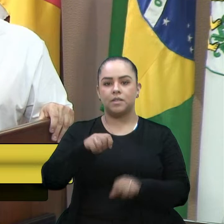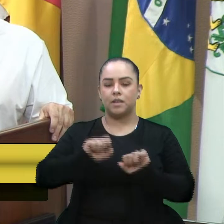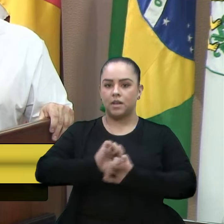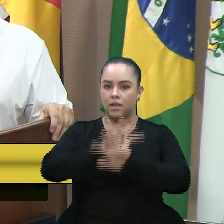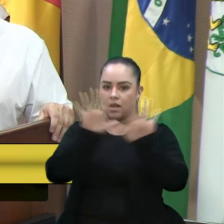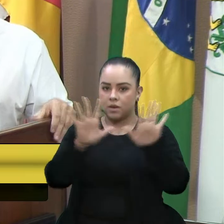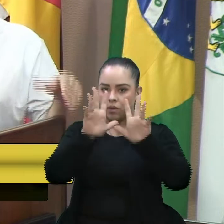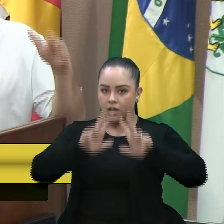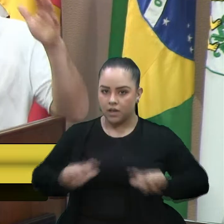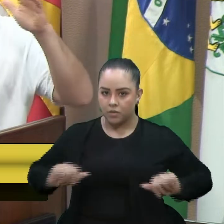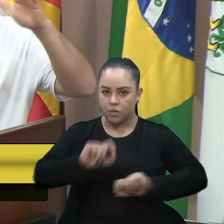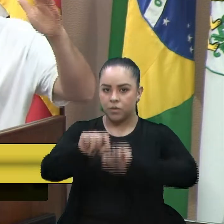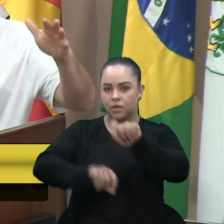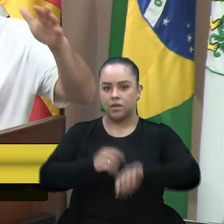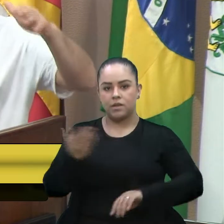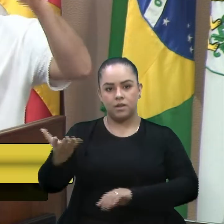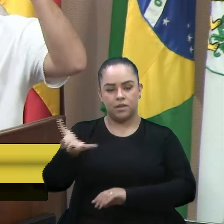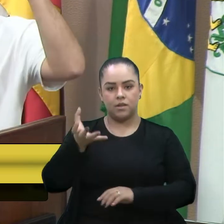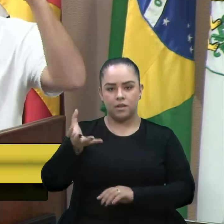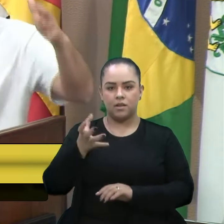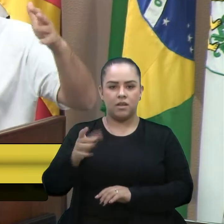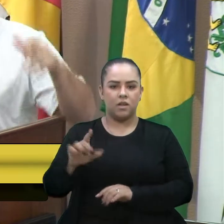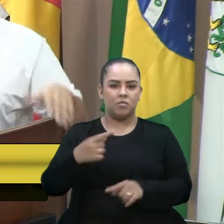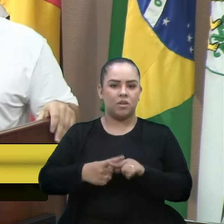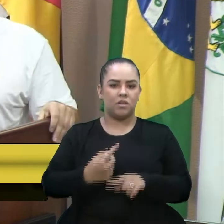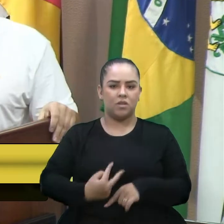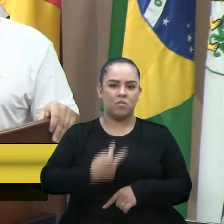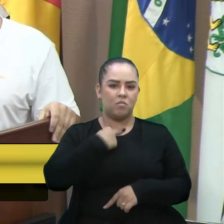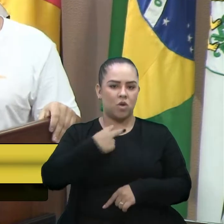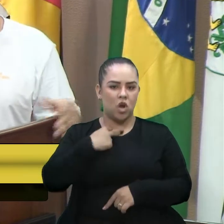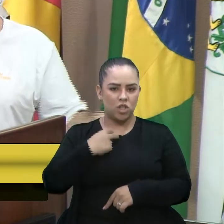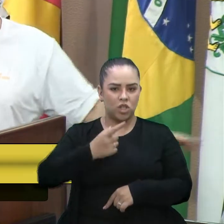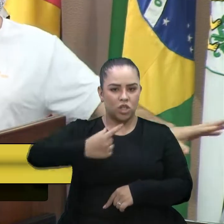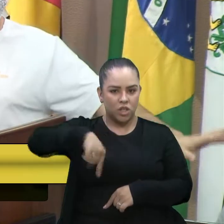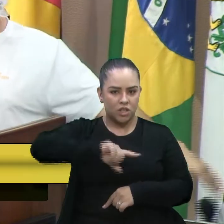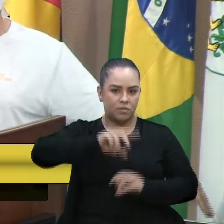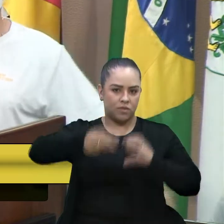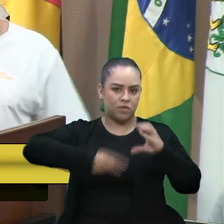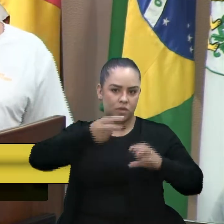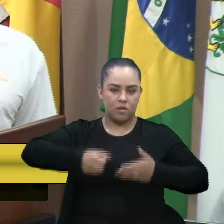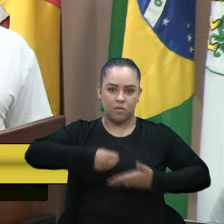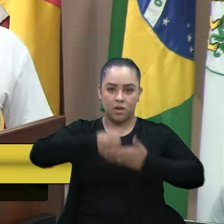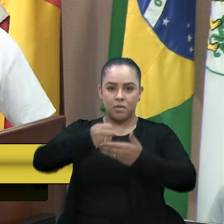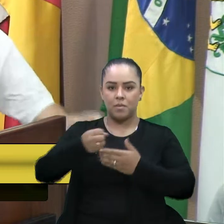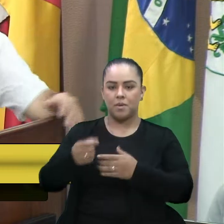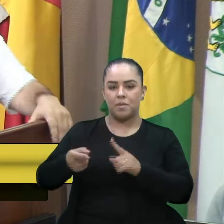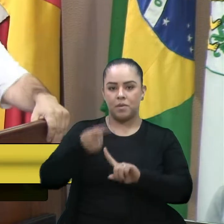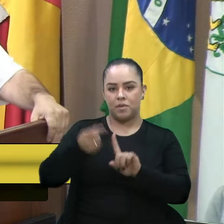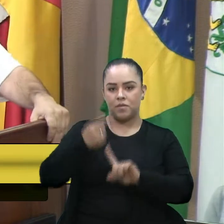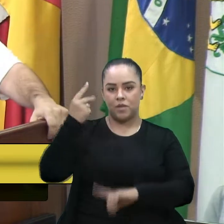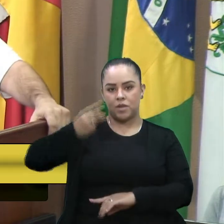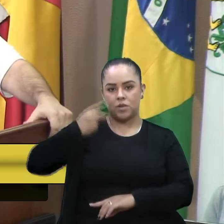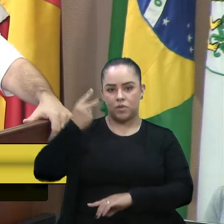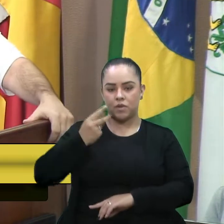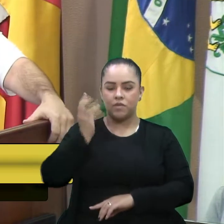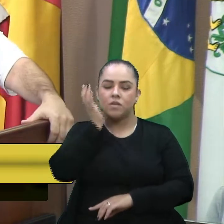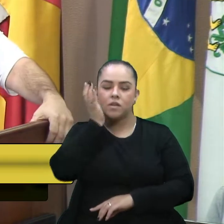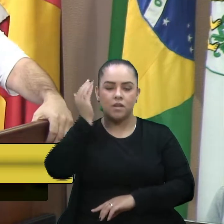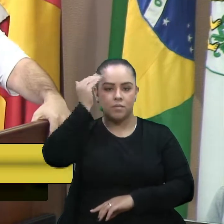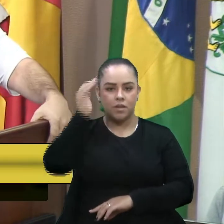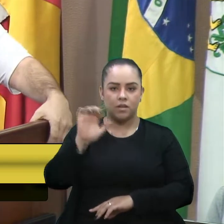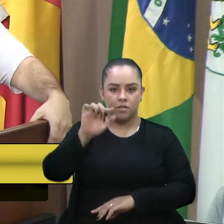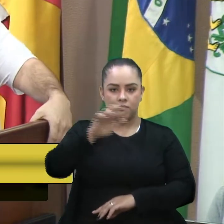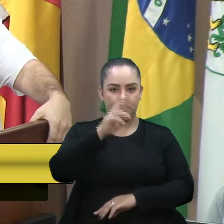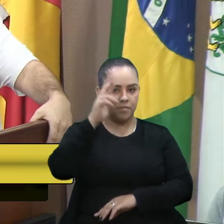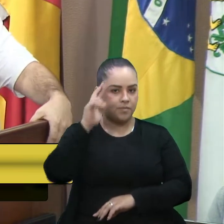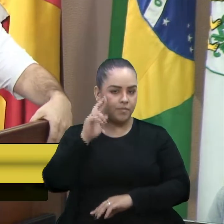quer. Não ficar no meio termo, tem que jogar claro e nós, a Câmara de Vereadores, apoiar. Primeiro o vereador Felipe e depois... Vereador Rafael, acho extremamente